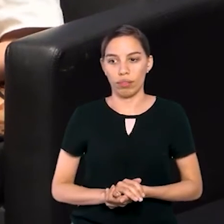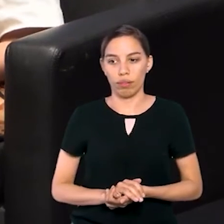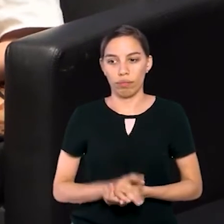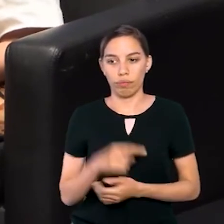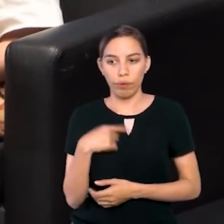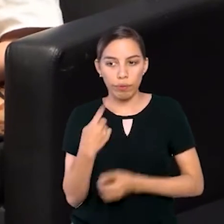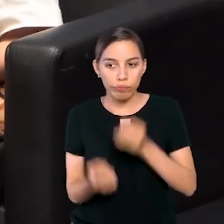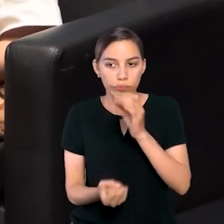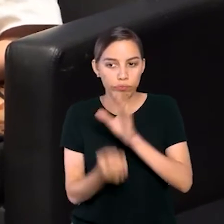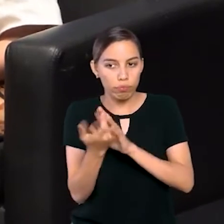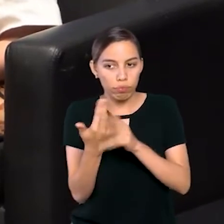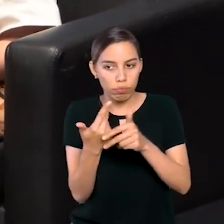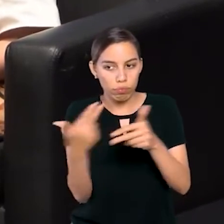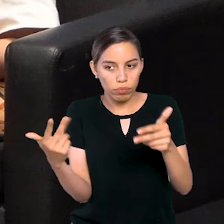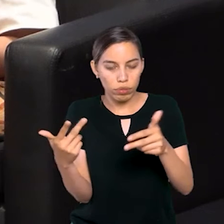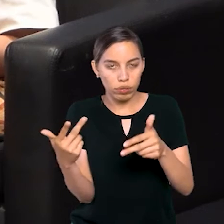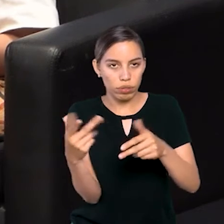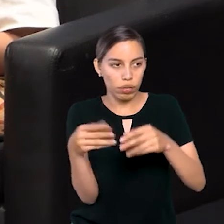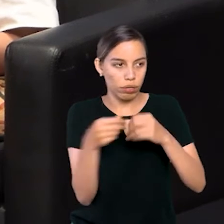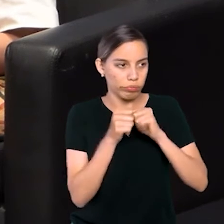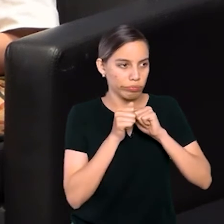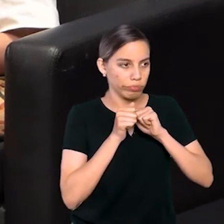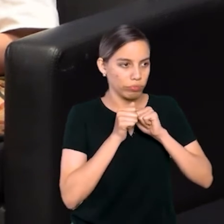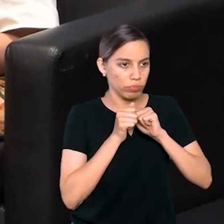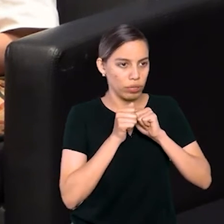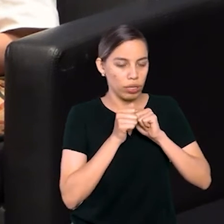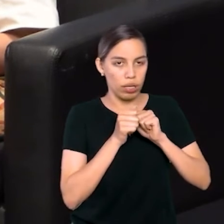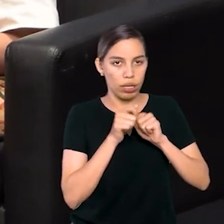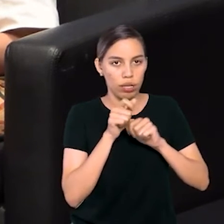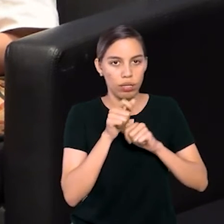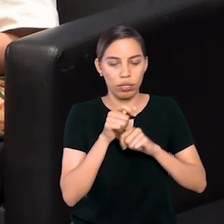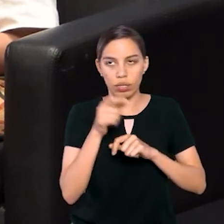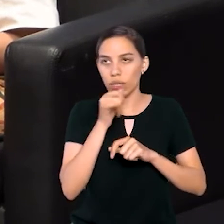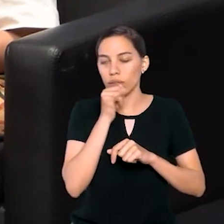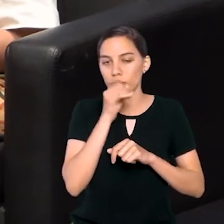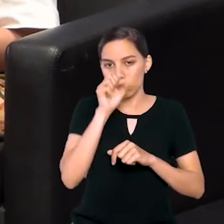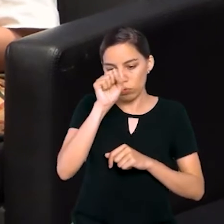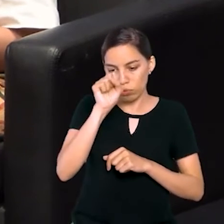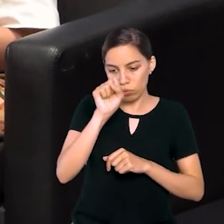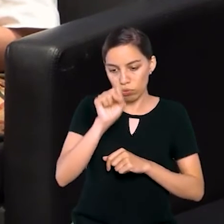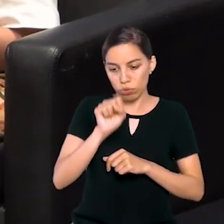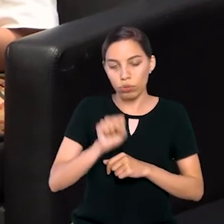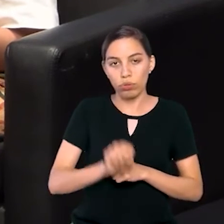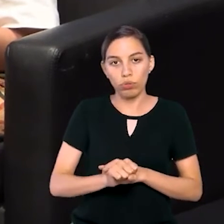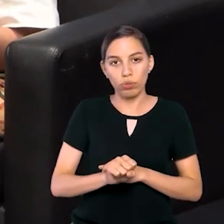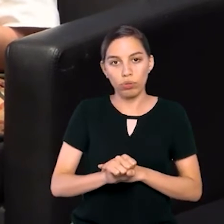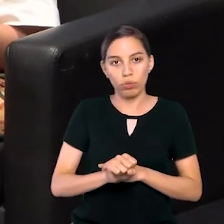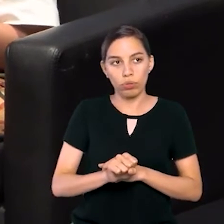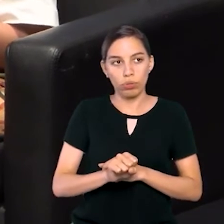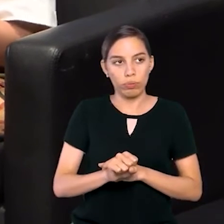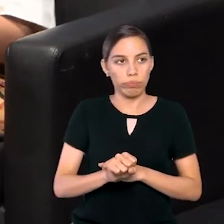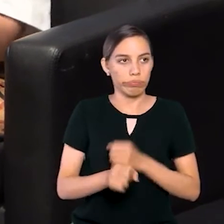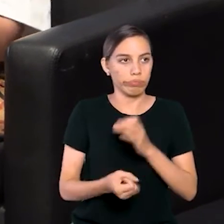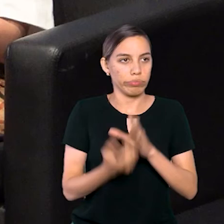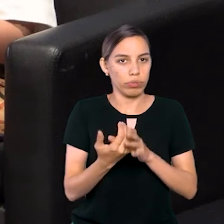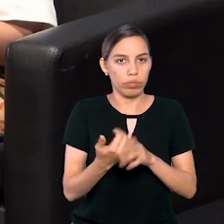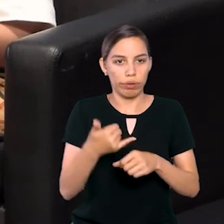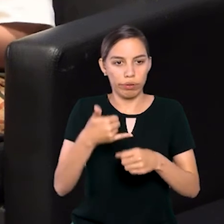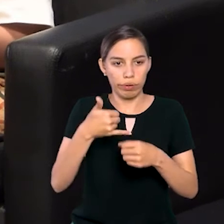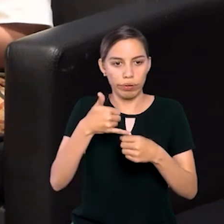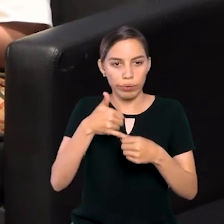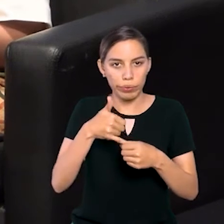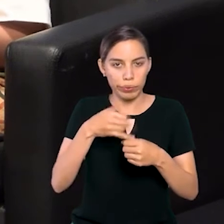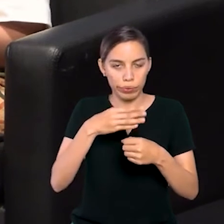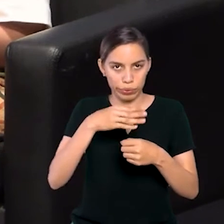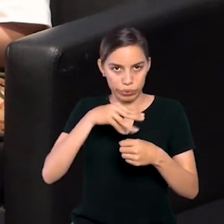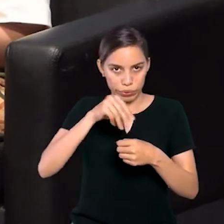muitas vezes, né? Então, no nosso povo, por exemplo, na região sul, tem muito essa ideia de que o mate é do gaúcho,